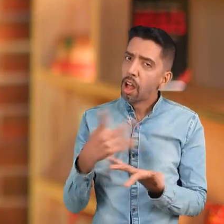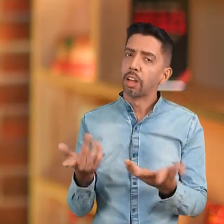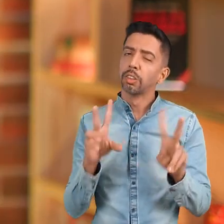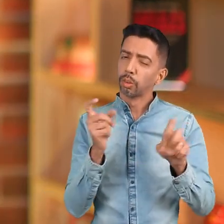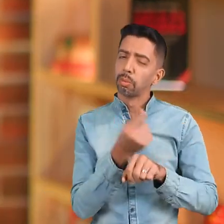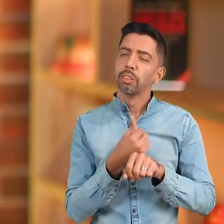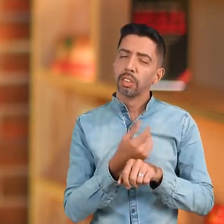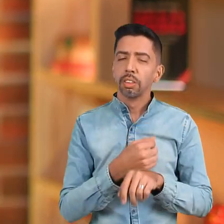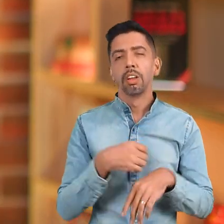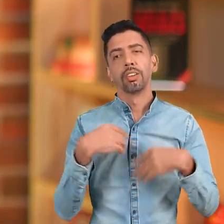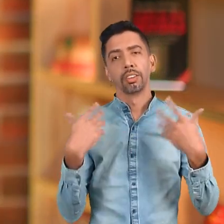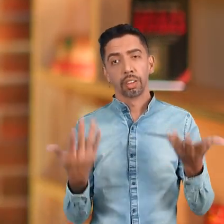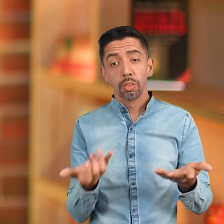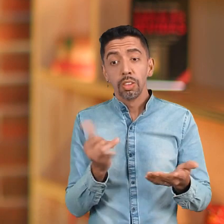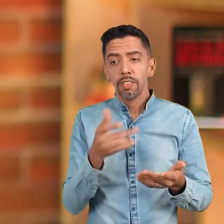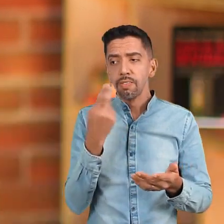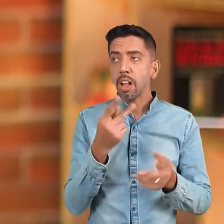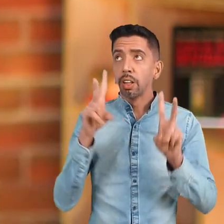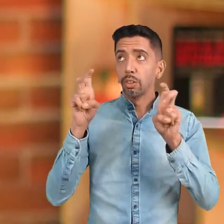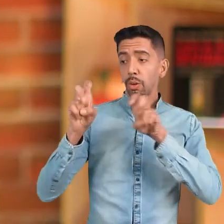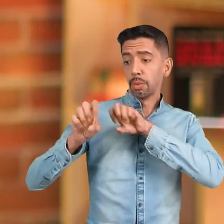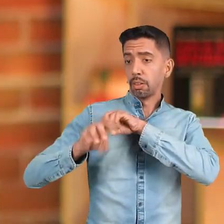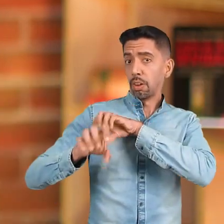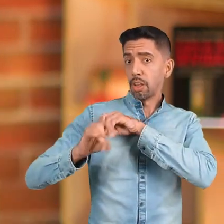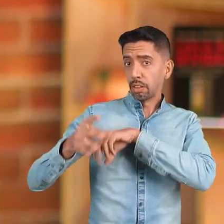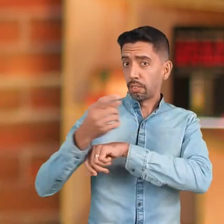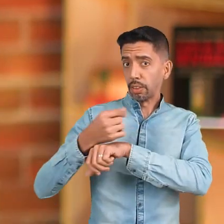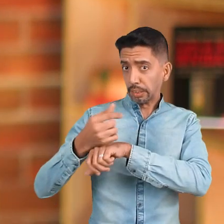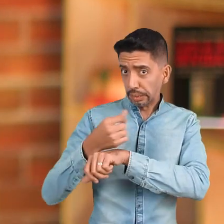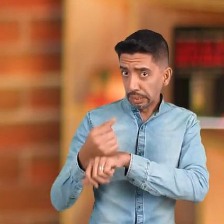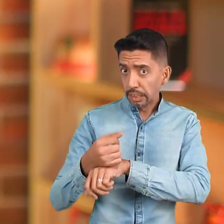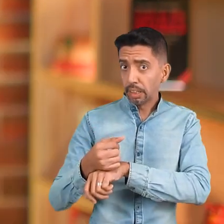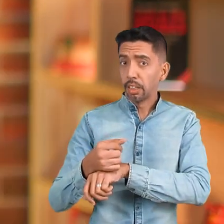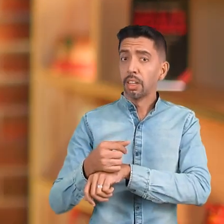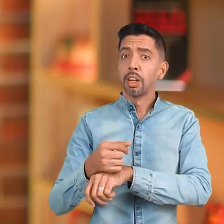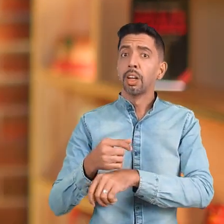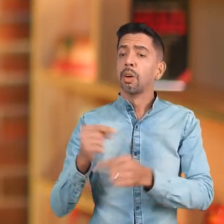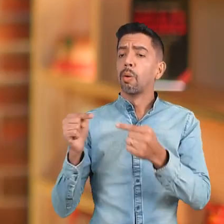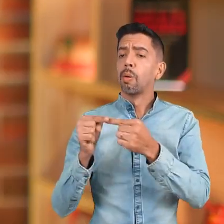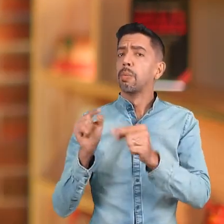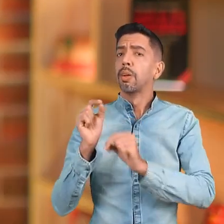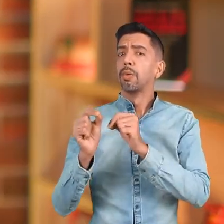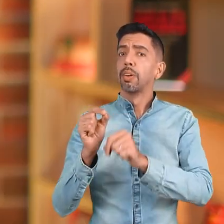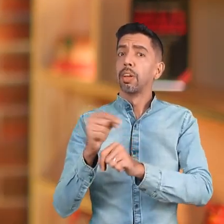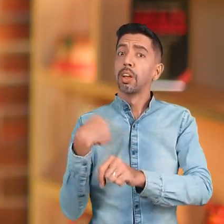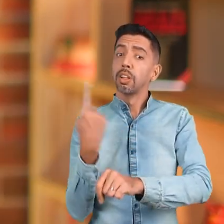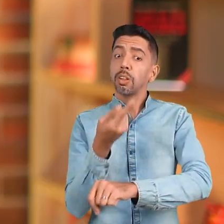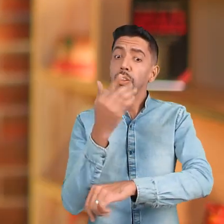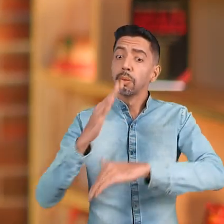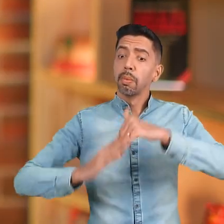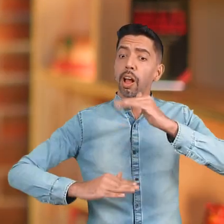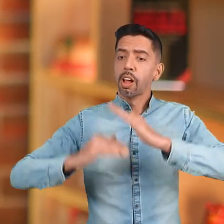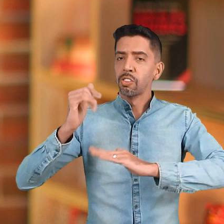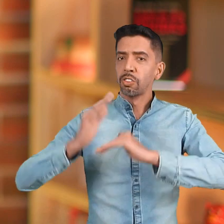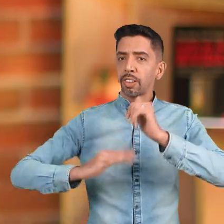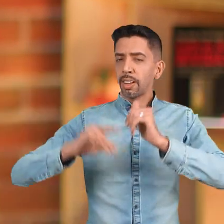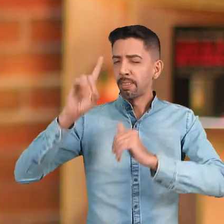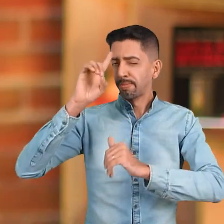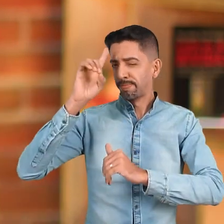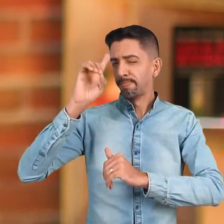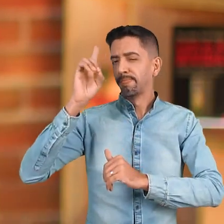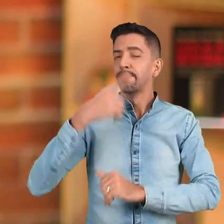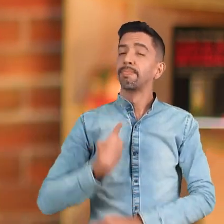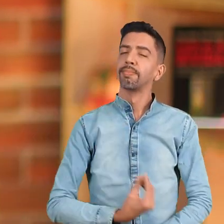de educação financeira, o caminho é pelas nossas práticas, aquilo que nós praticamos no nosso dia a dia.